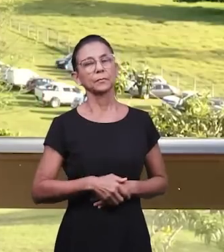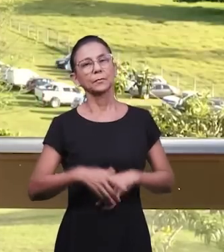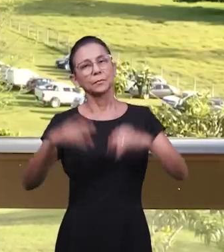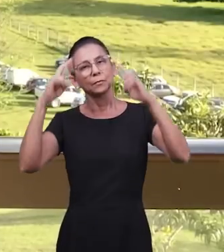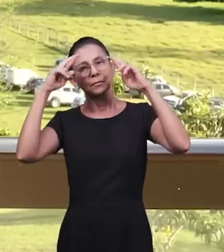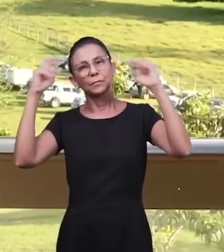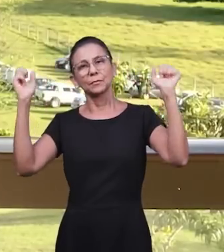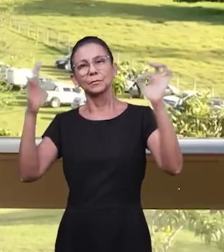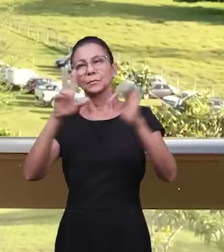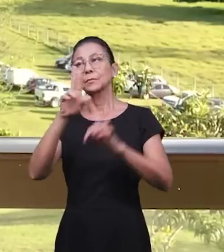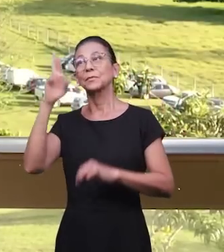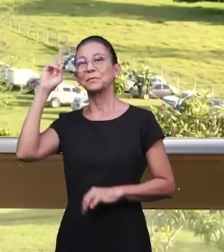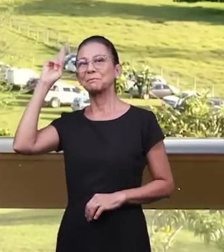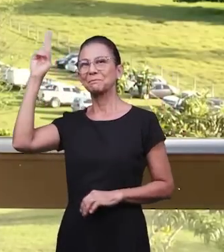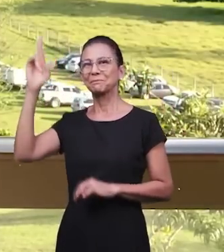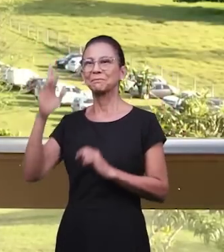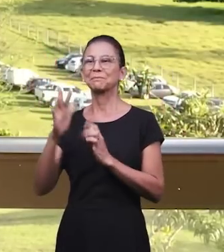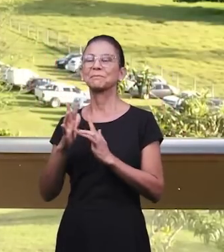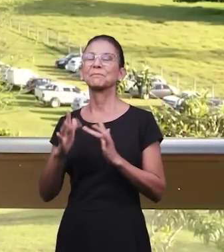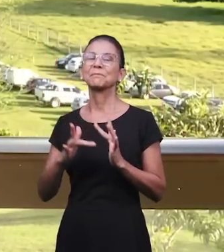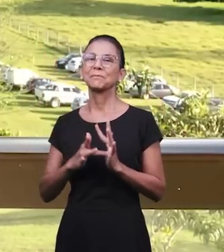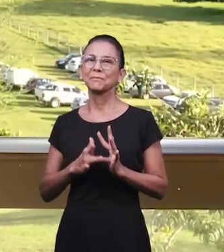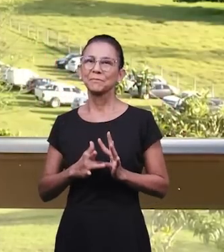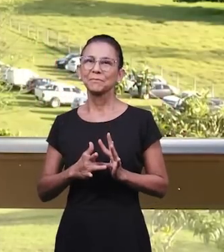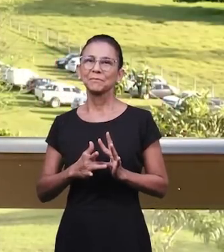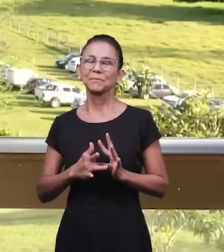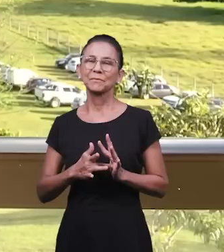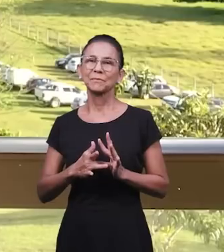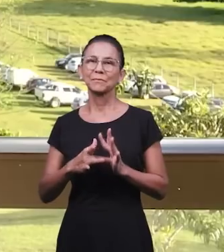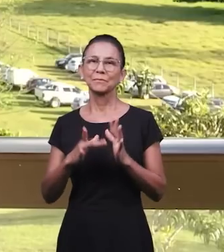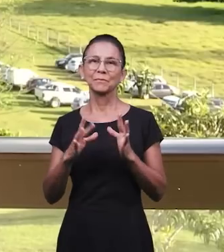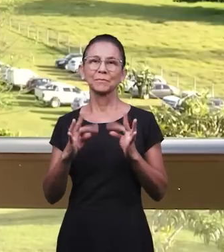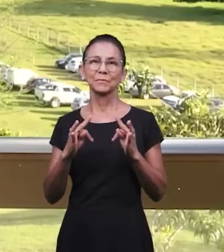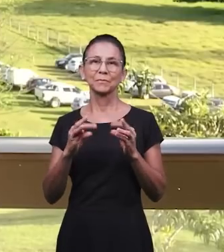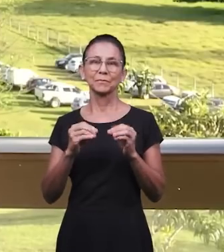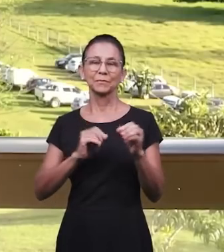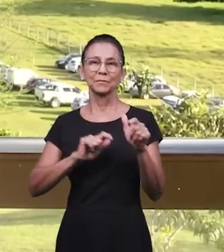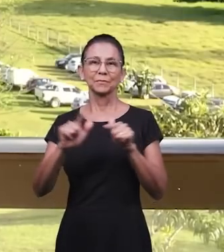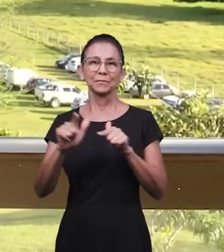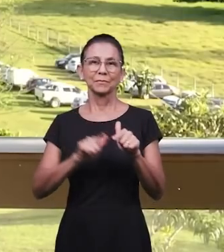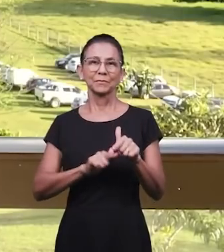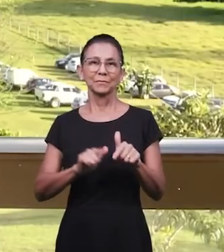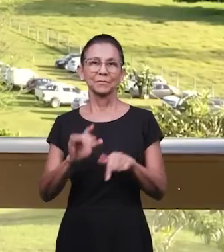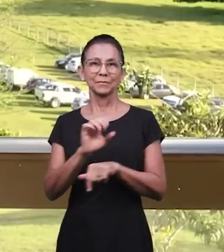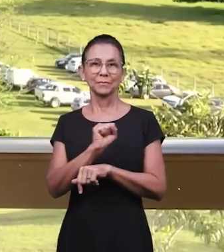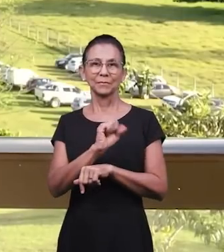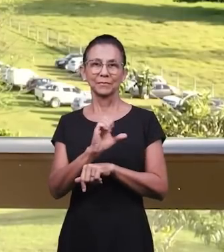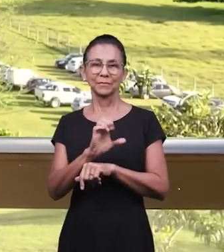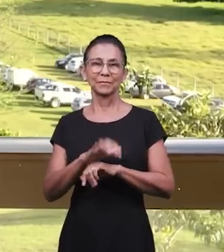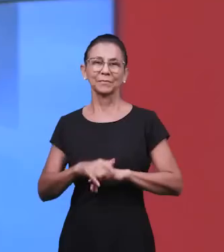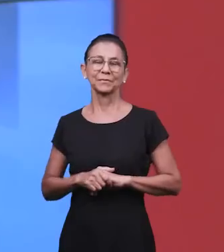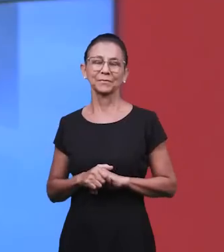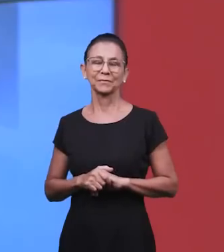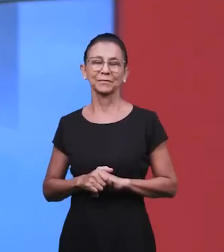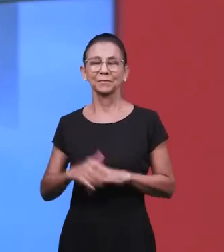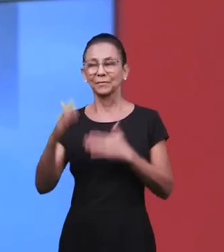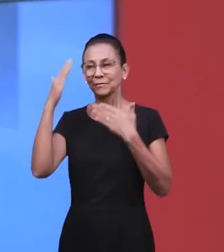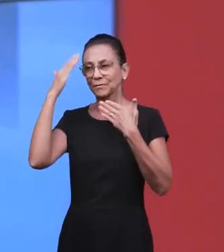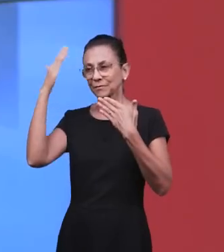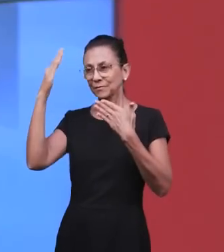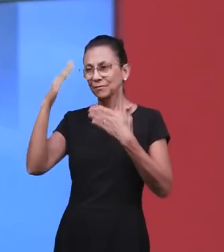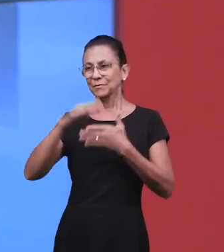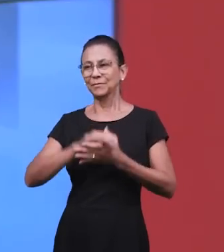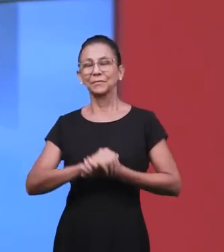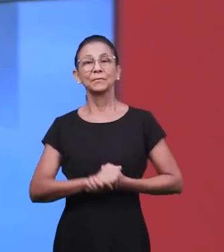e glória ao nome do Senhor Jesus por todas as atividades realizadas aqui em Santa Catarina. A paz do Senhor Jesus, Jorge. Obrigado, irmã